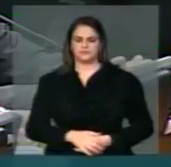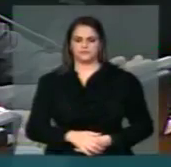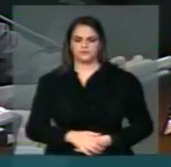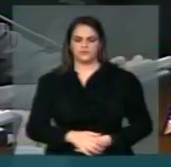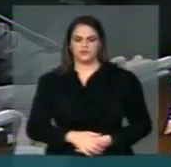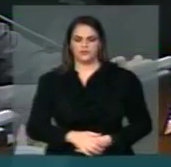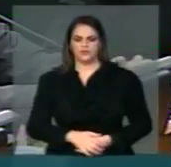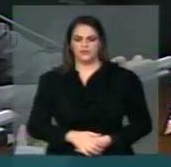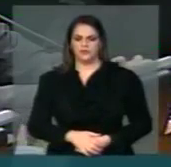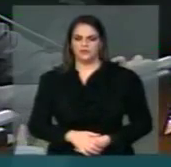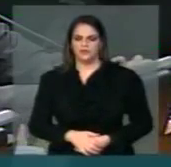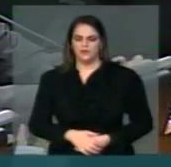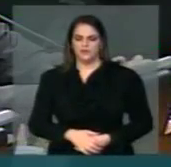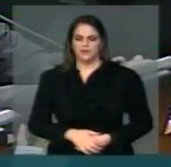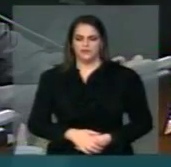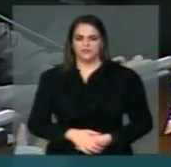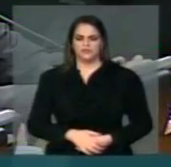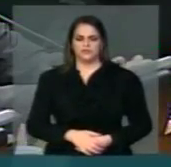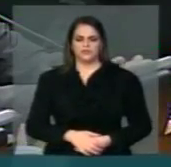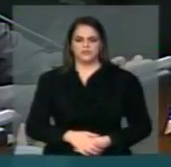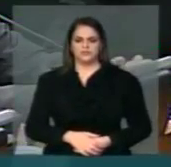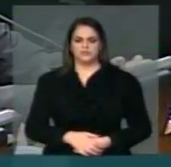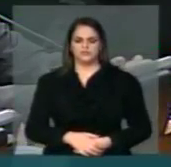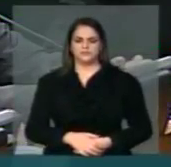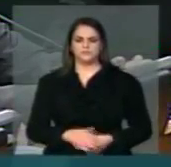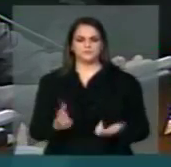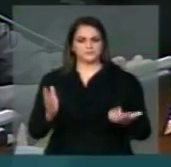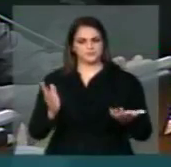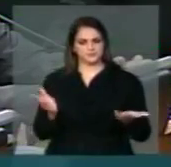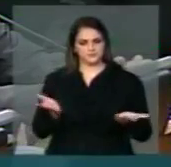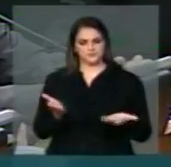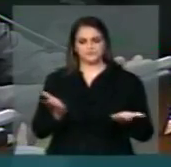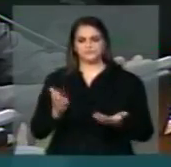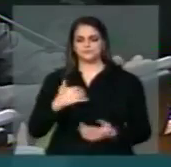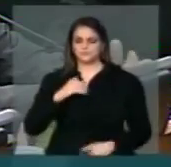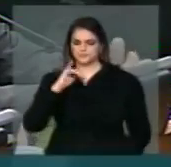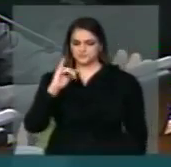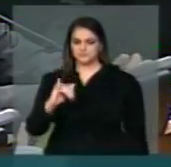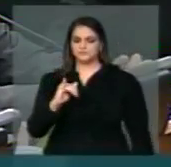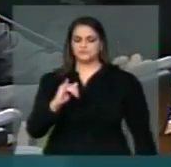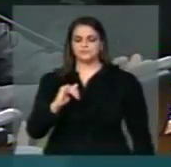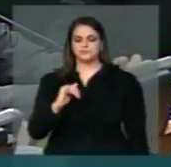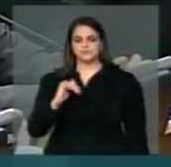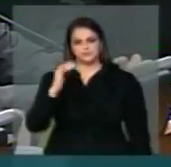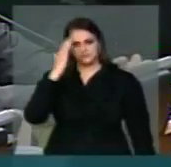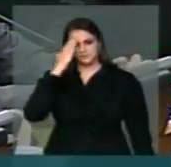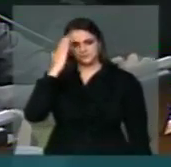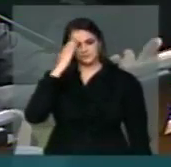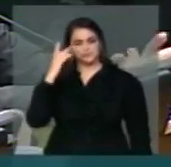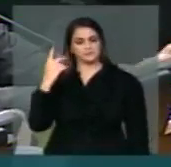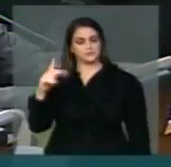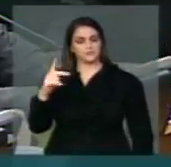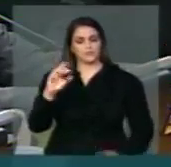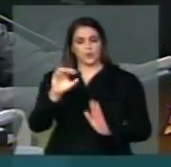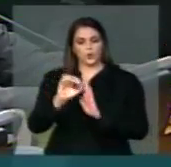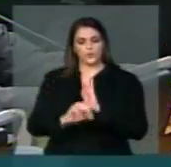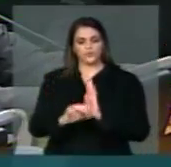já antecipo a Vossa Excelência que, ciente do seu ofício na sexta